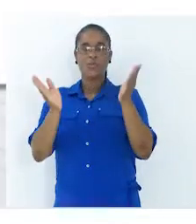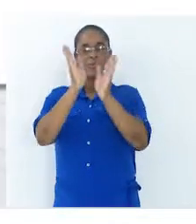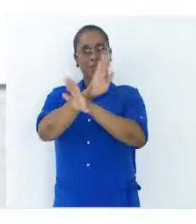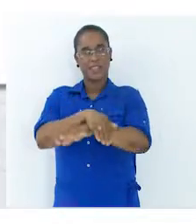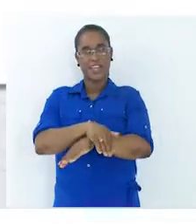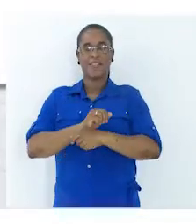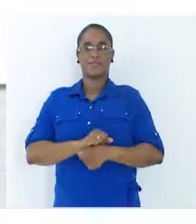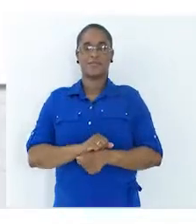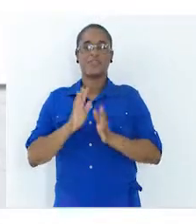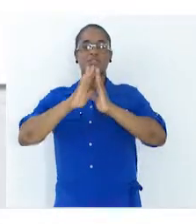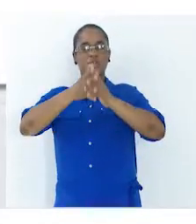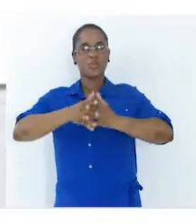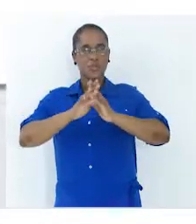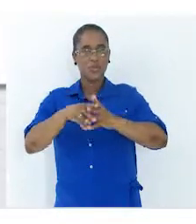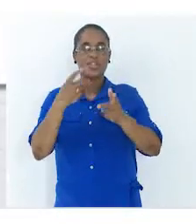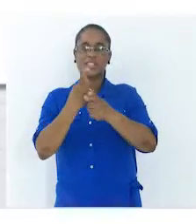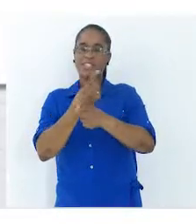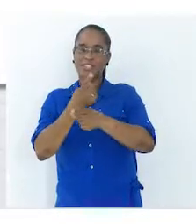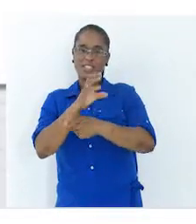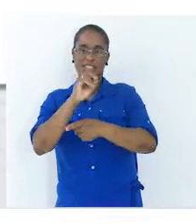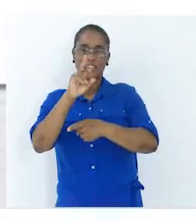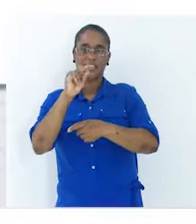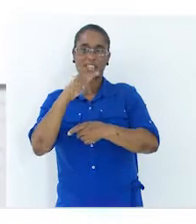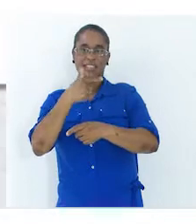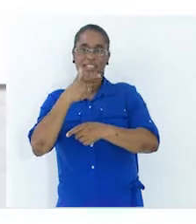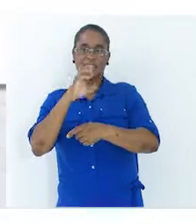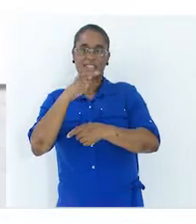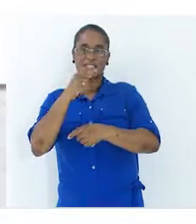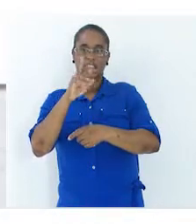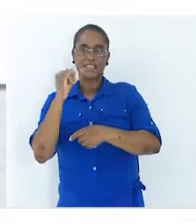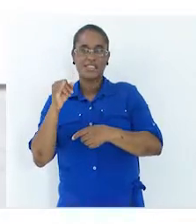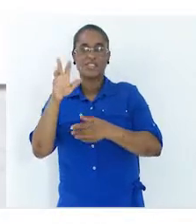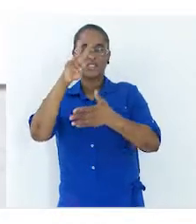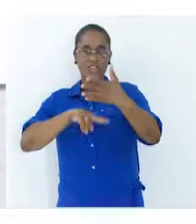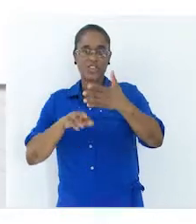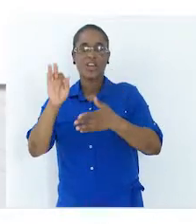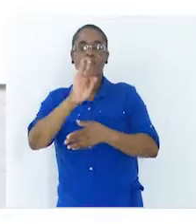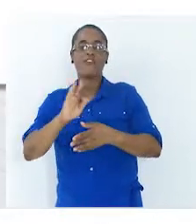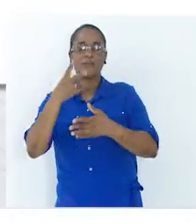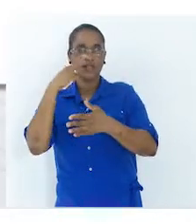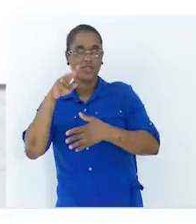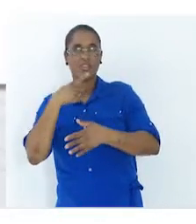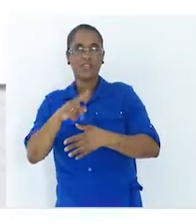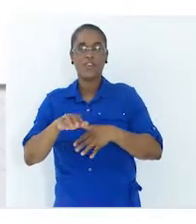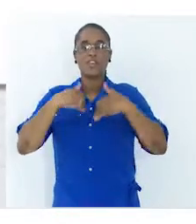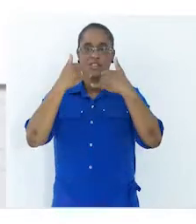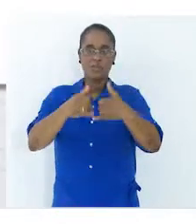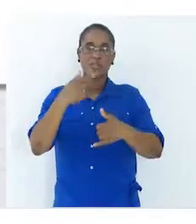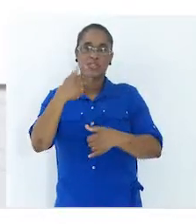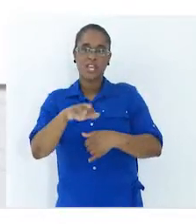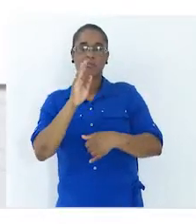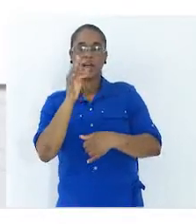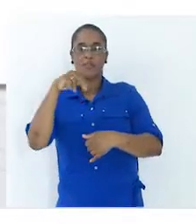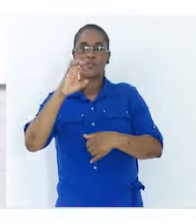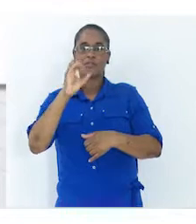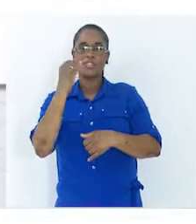publicitário, estrutura e características do texto em forma de revisão. Depois temos a funcionalidade da língua